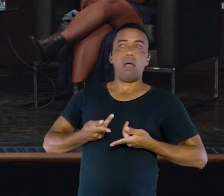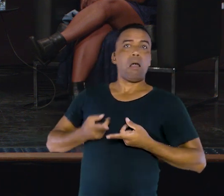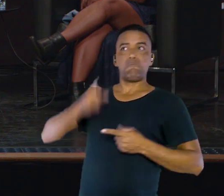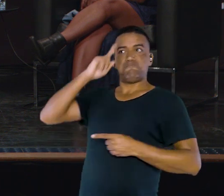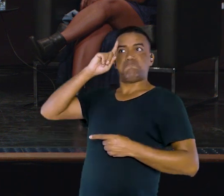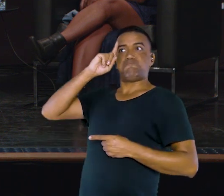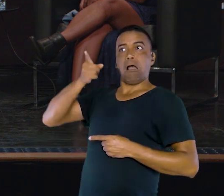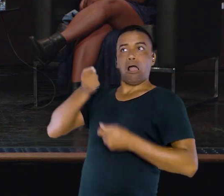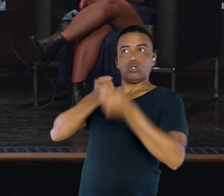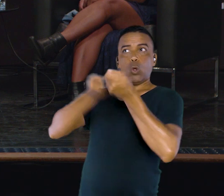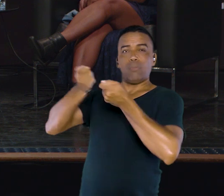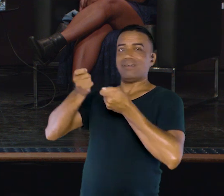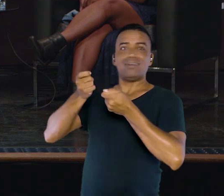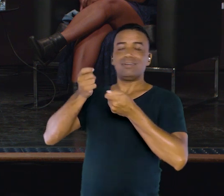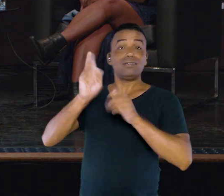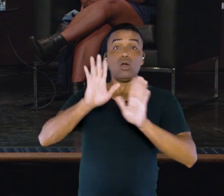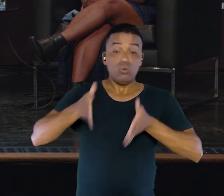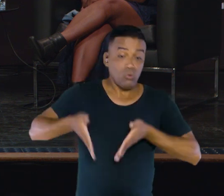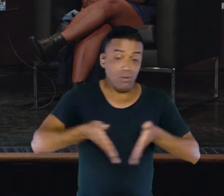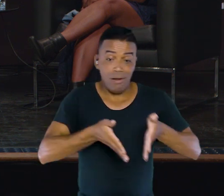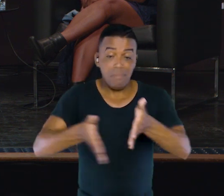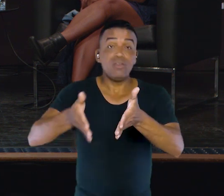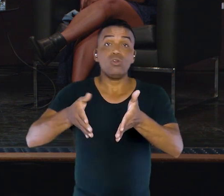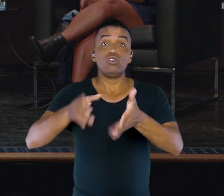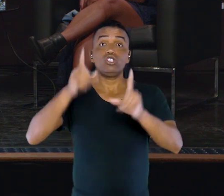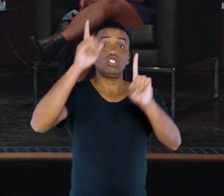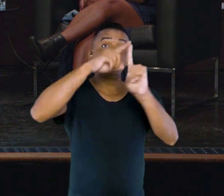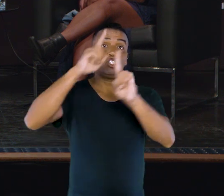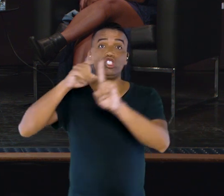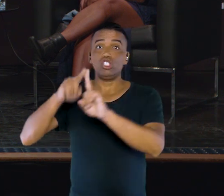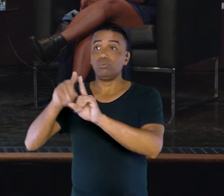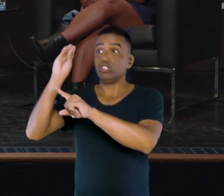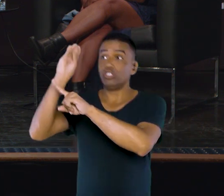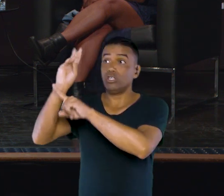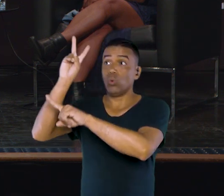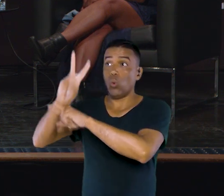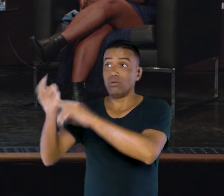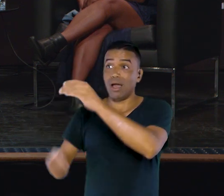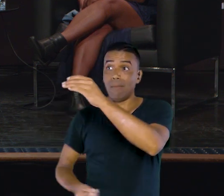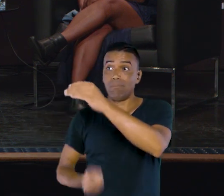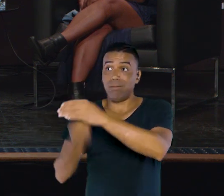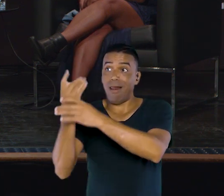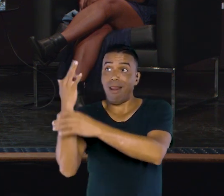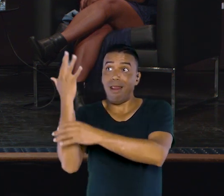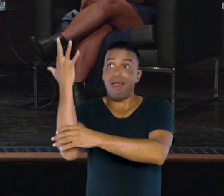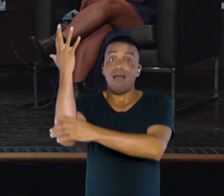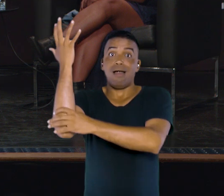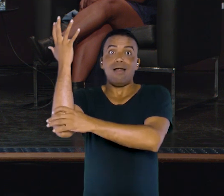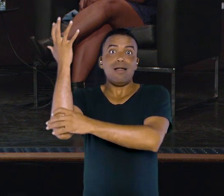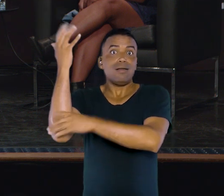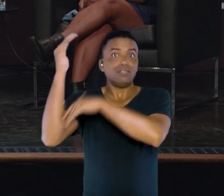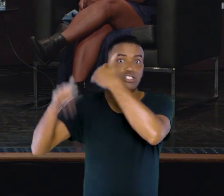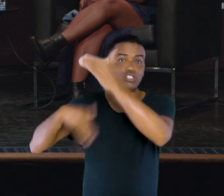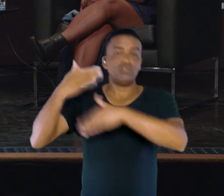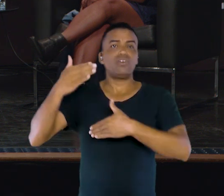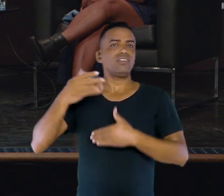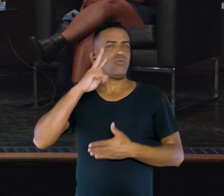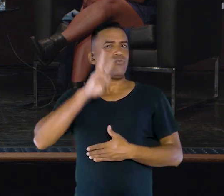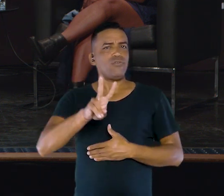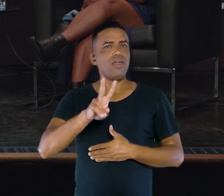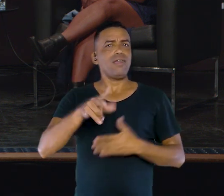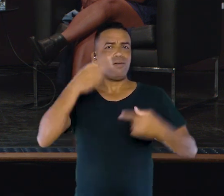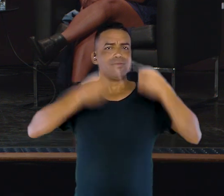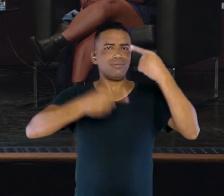um caminho de um outro tipo de manejo. Eu achei isso muito, muito sensível, assim, porque a gente escuta